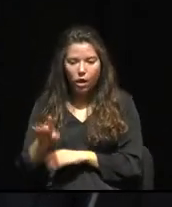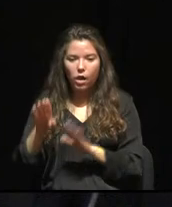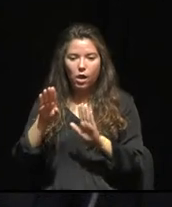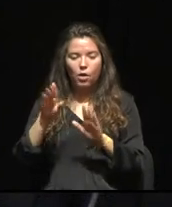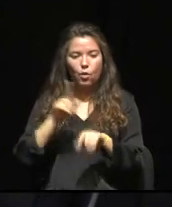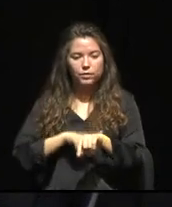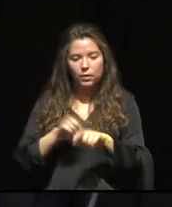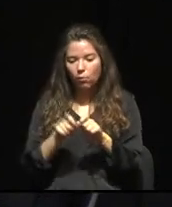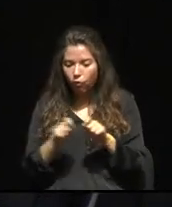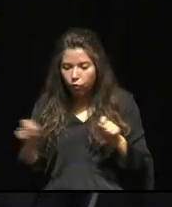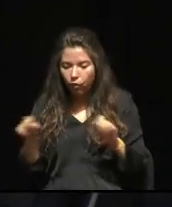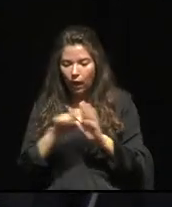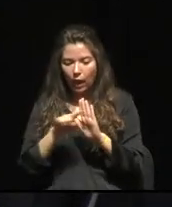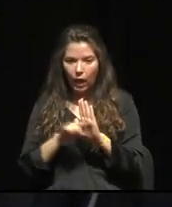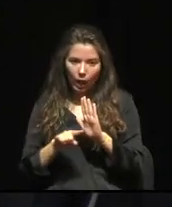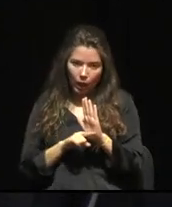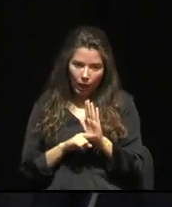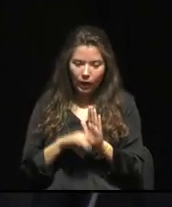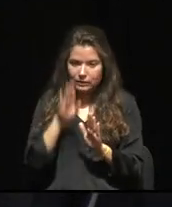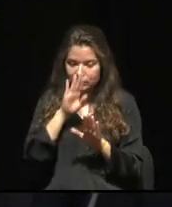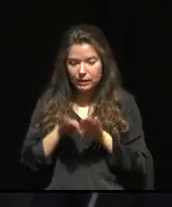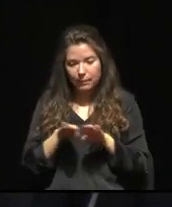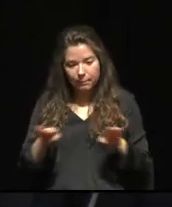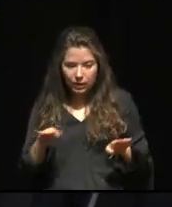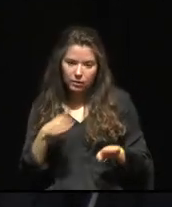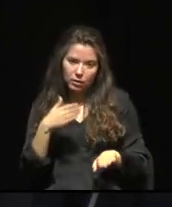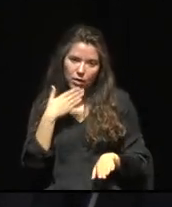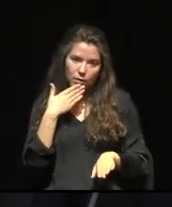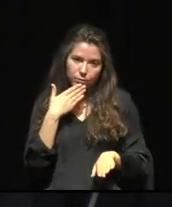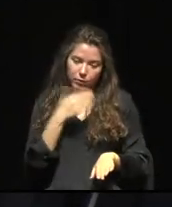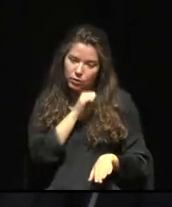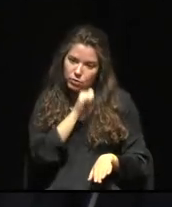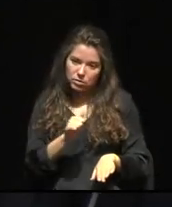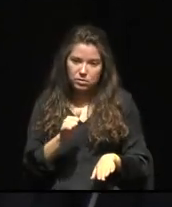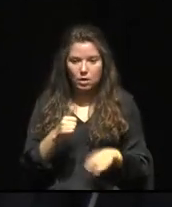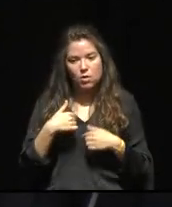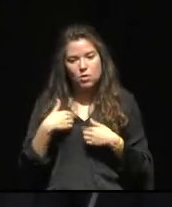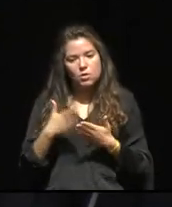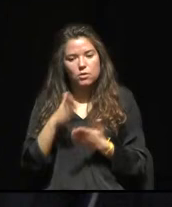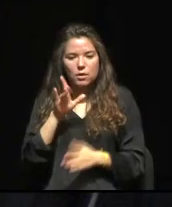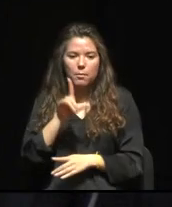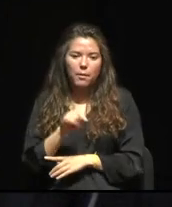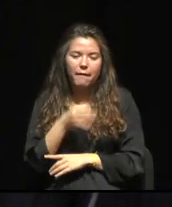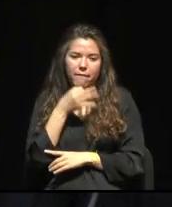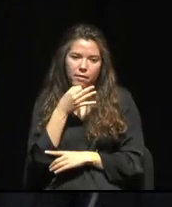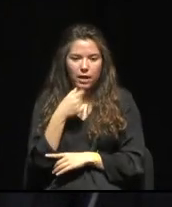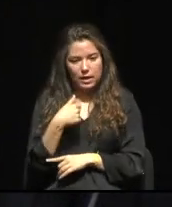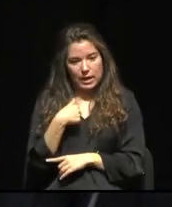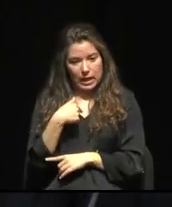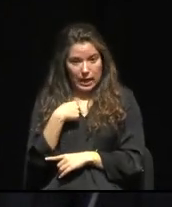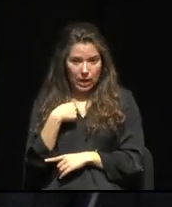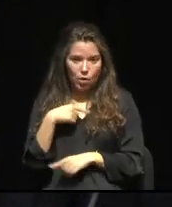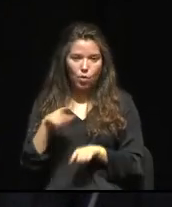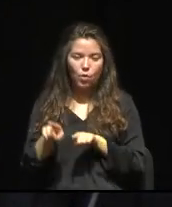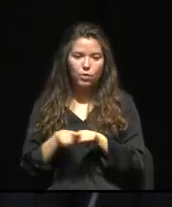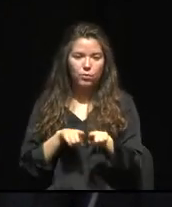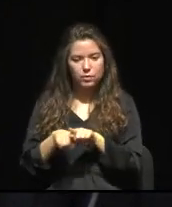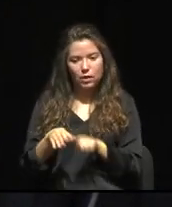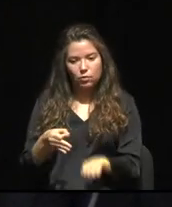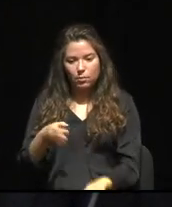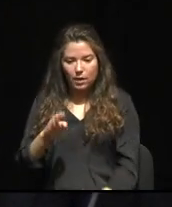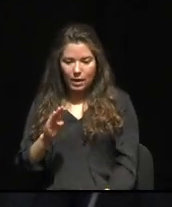da Tapada das necessidades se a mesa me permite apenas Breves palavras já a título de deputado do grupo Municipal do partido